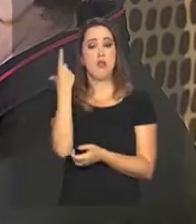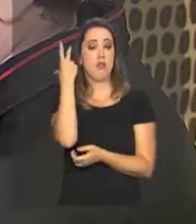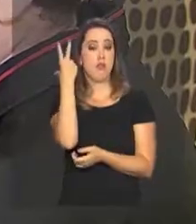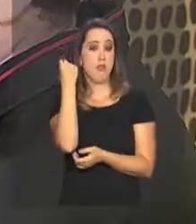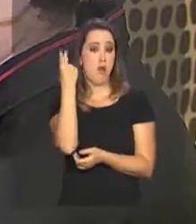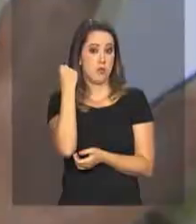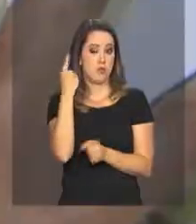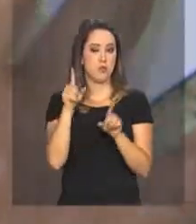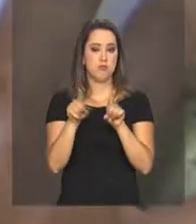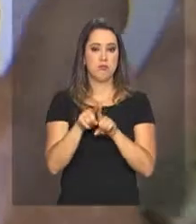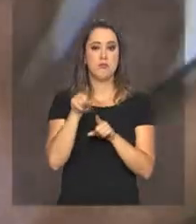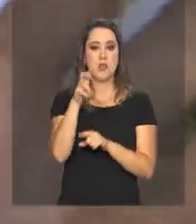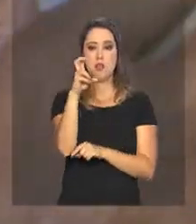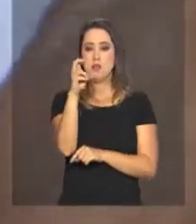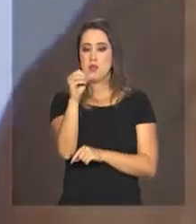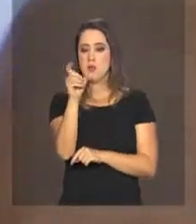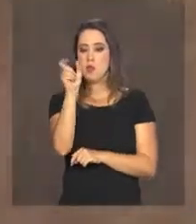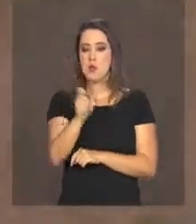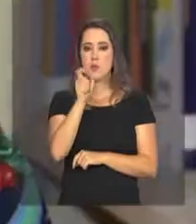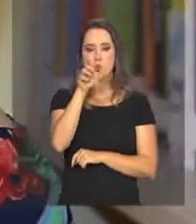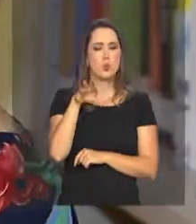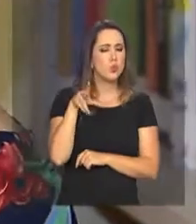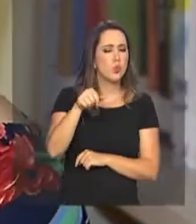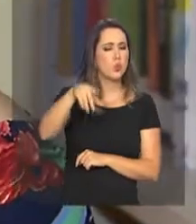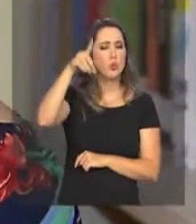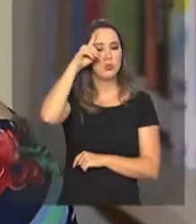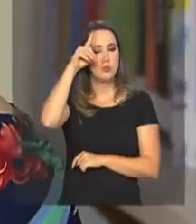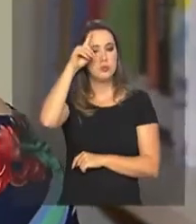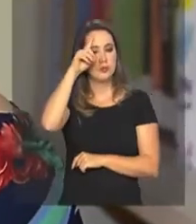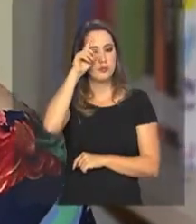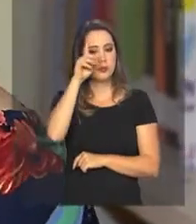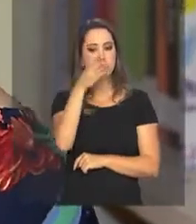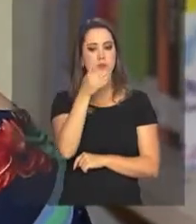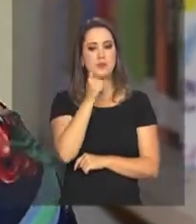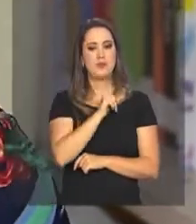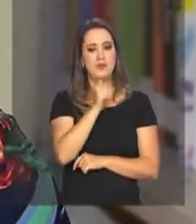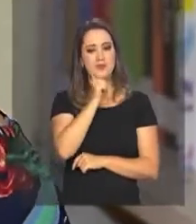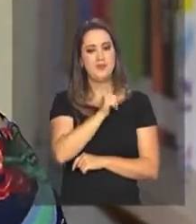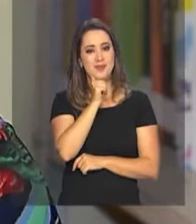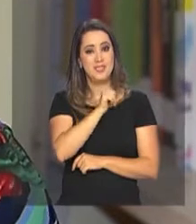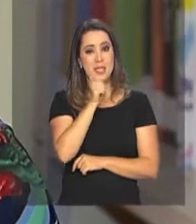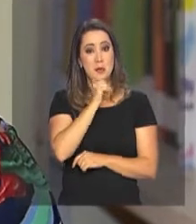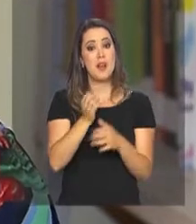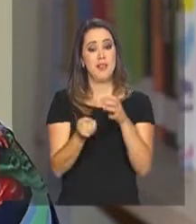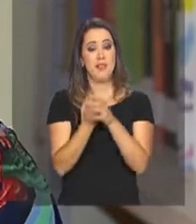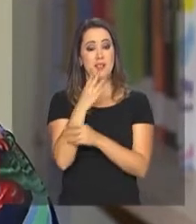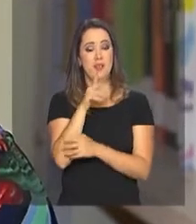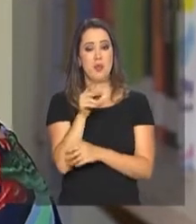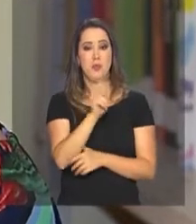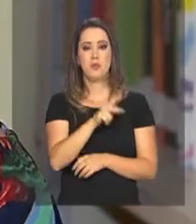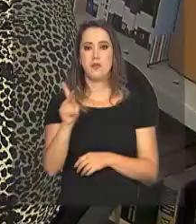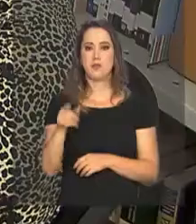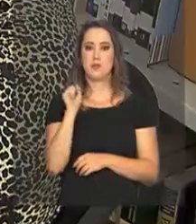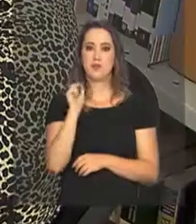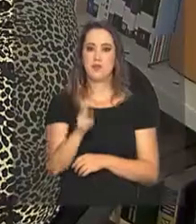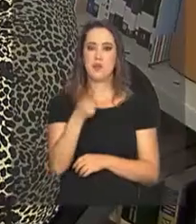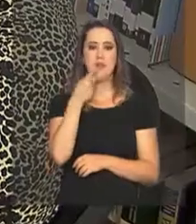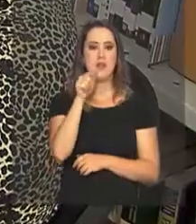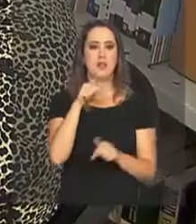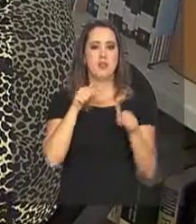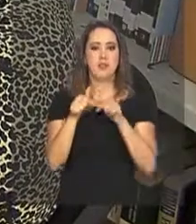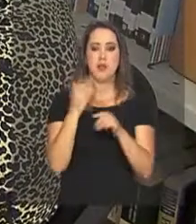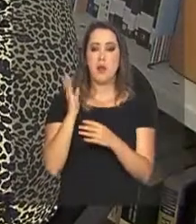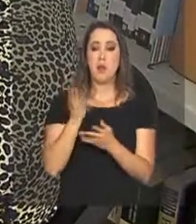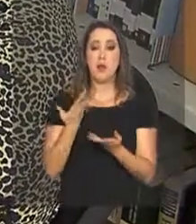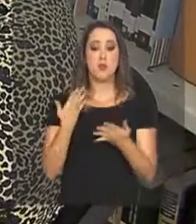50 deficientes visuais diariamente uma das fundadoras do lugar a professora aposentada demorar disse que o trabalho de